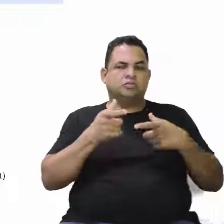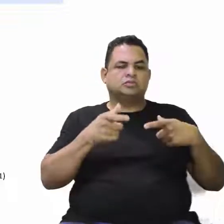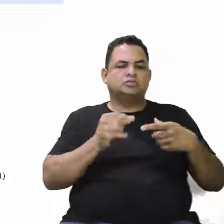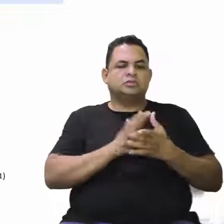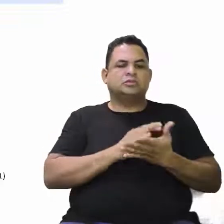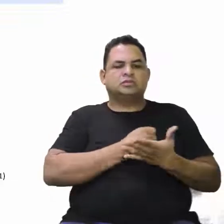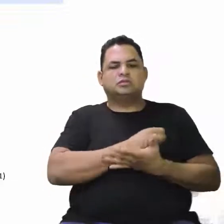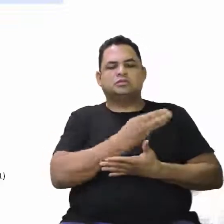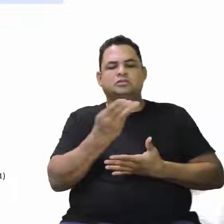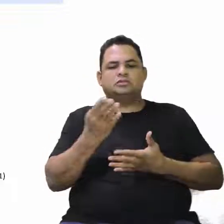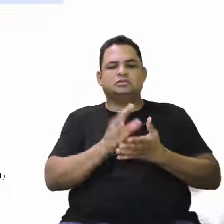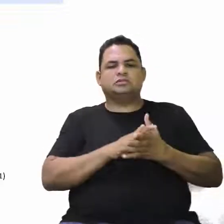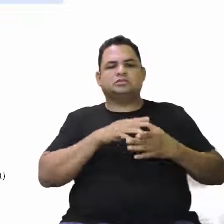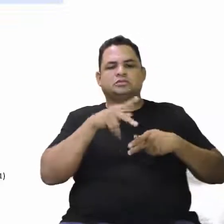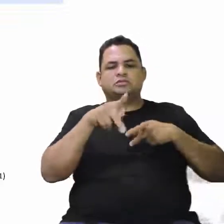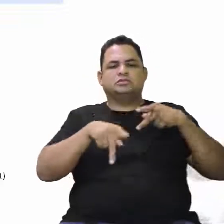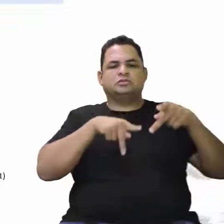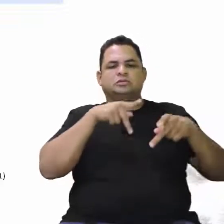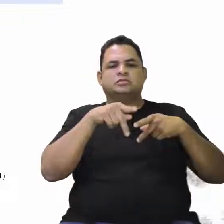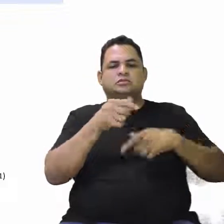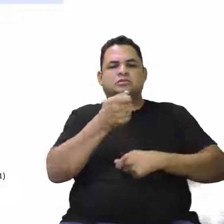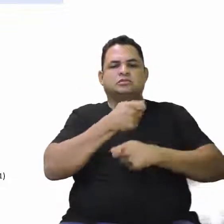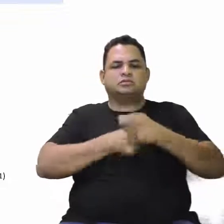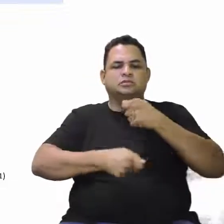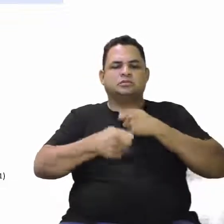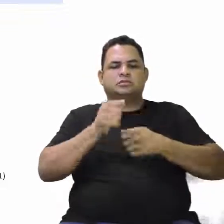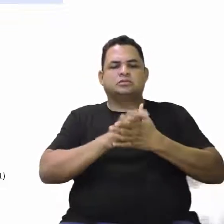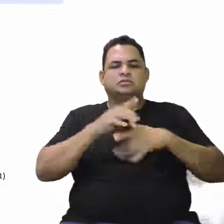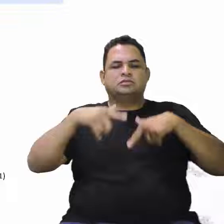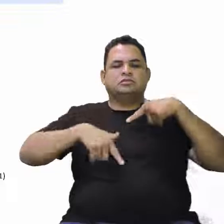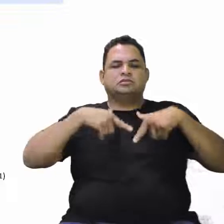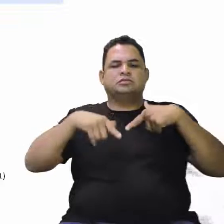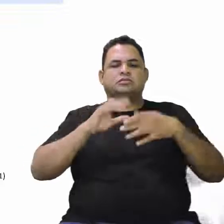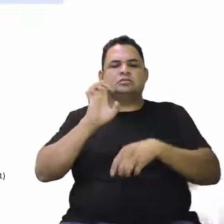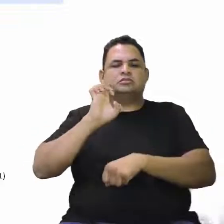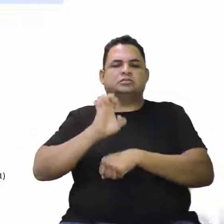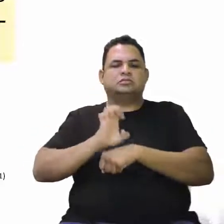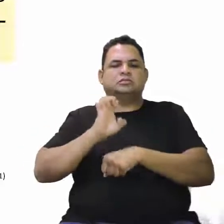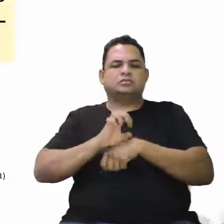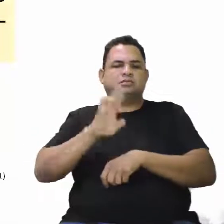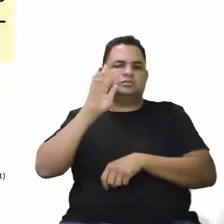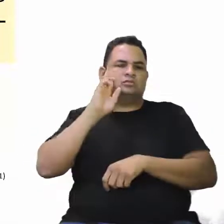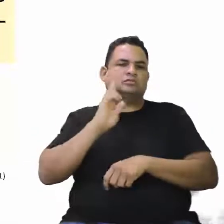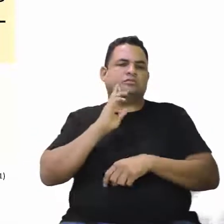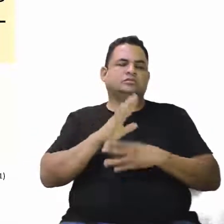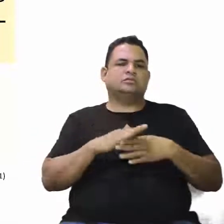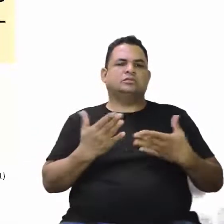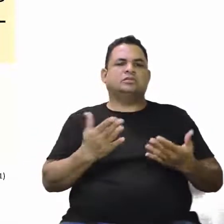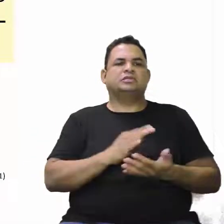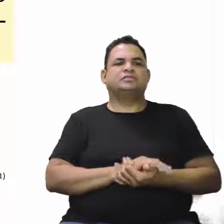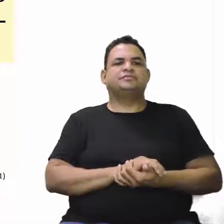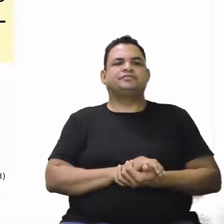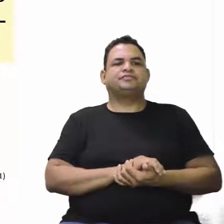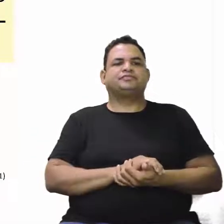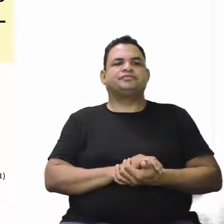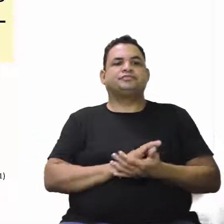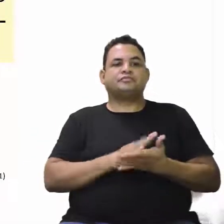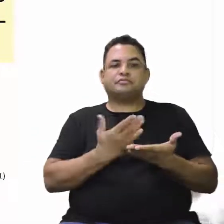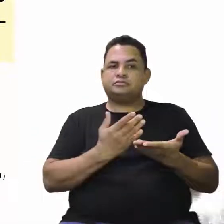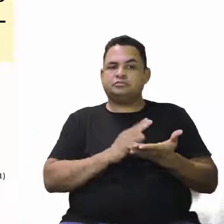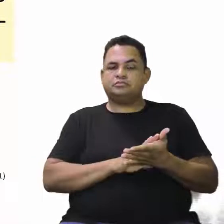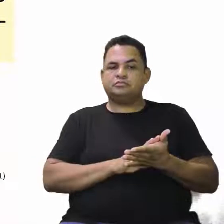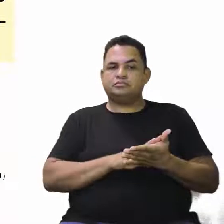maior parte da população economicamente ativa do estado de Rondônia. De acordo com o